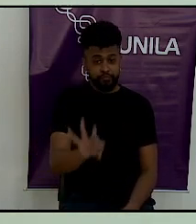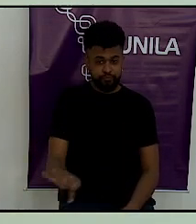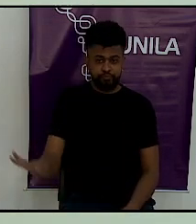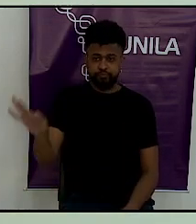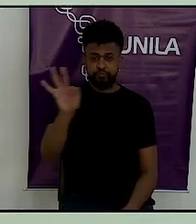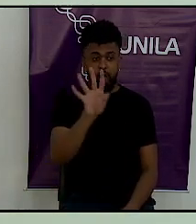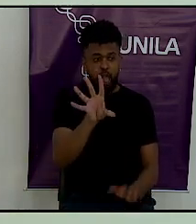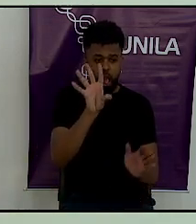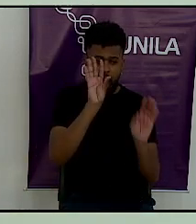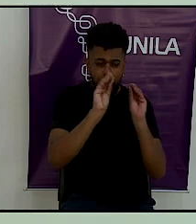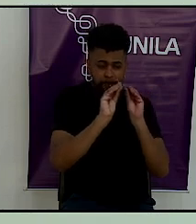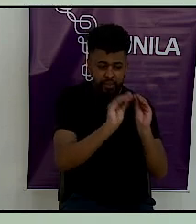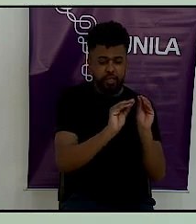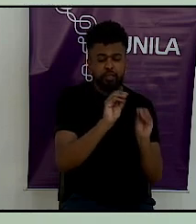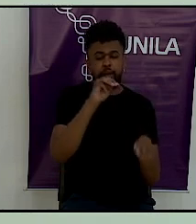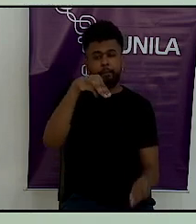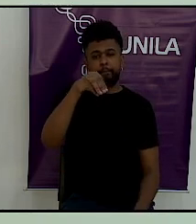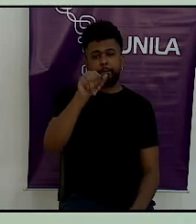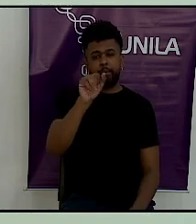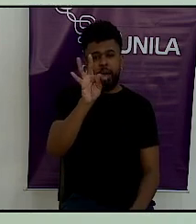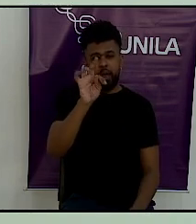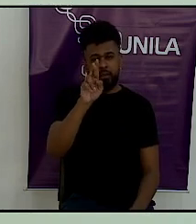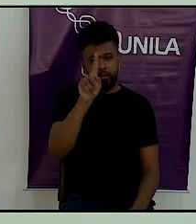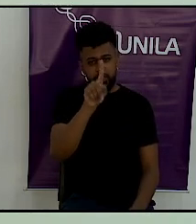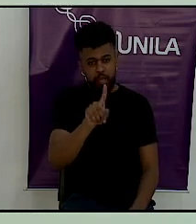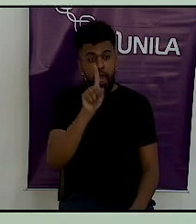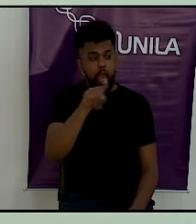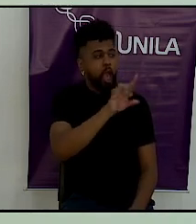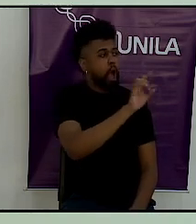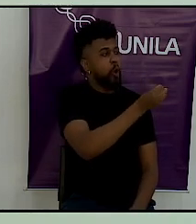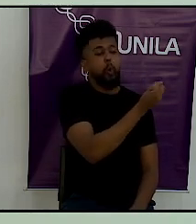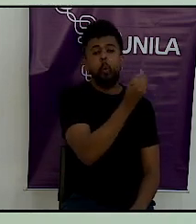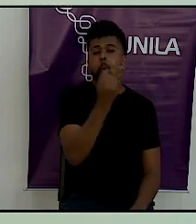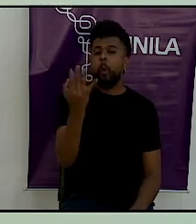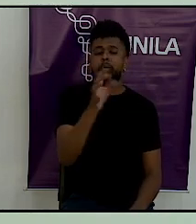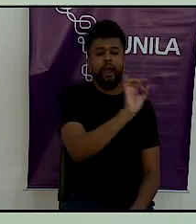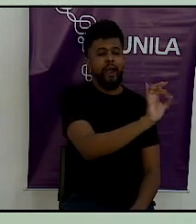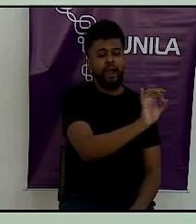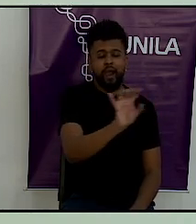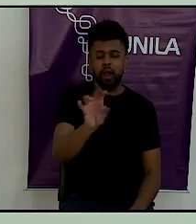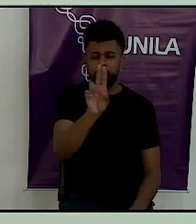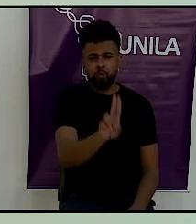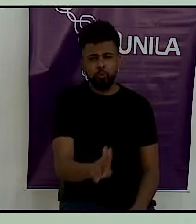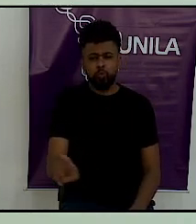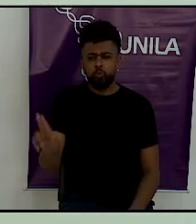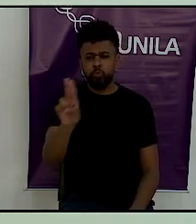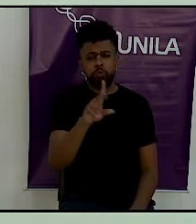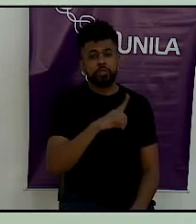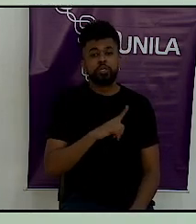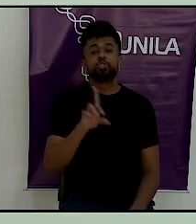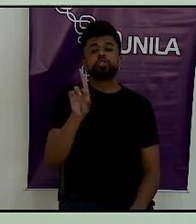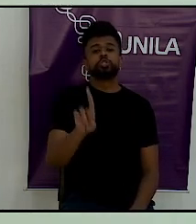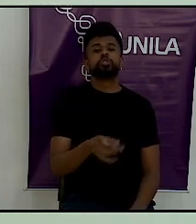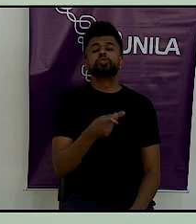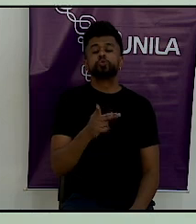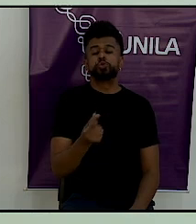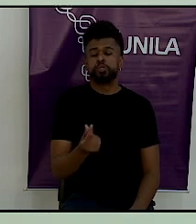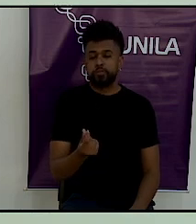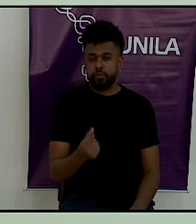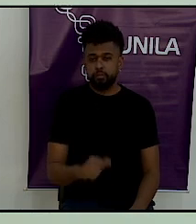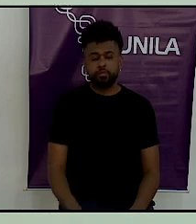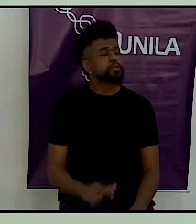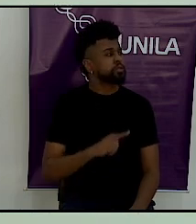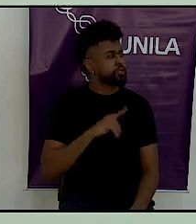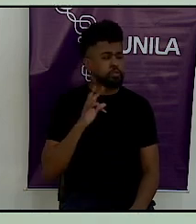são aplicadas essas matrizes que vão dizer quanto cada uma das universidades tem direito ao orçamento. Então, aqui tem todas